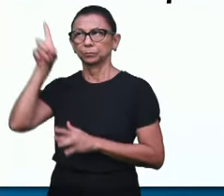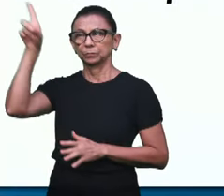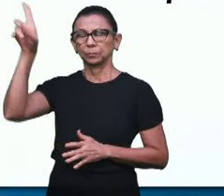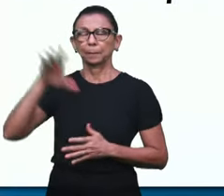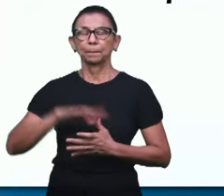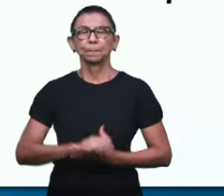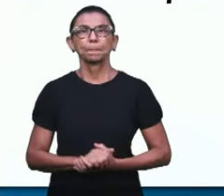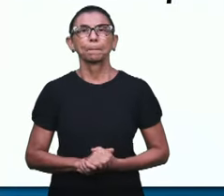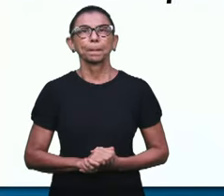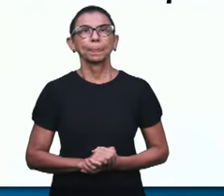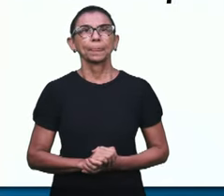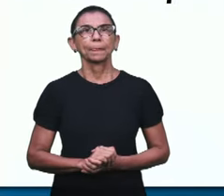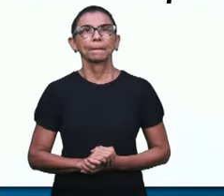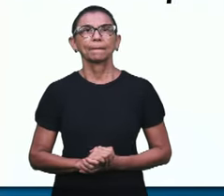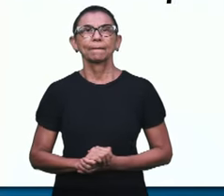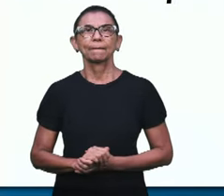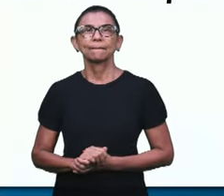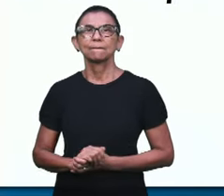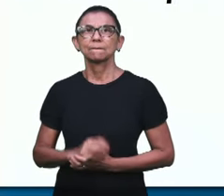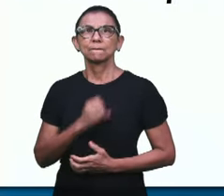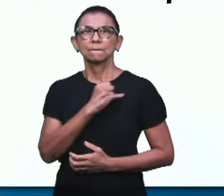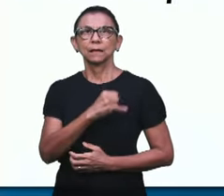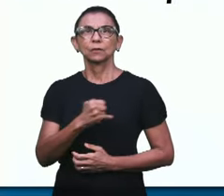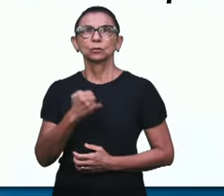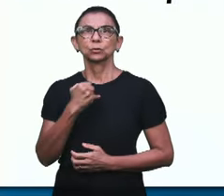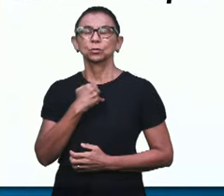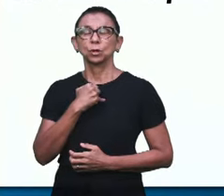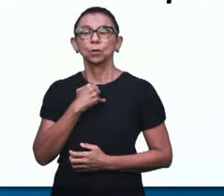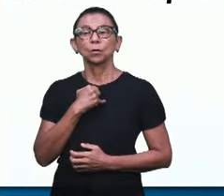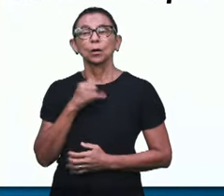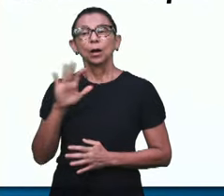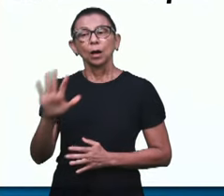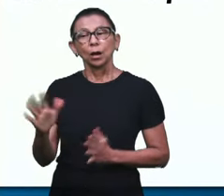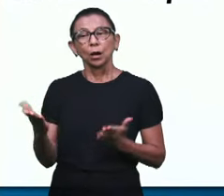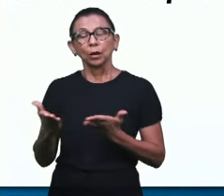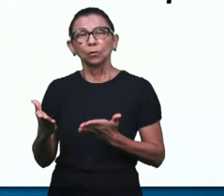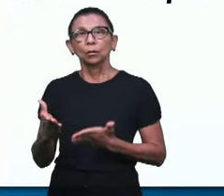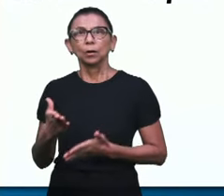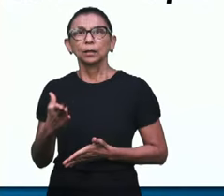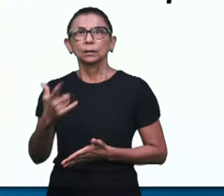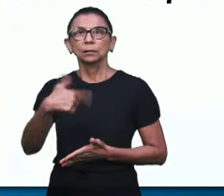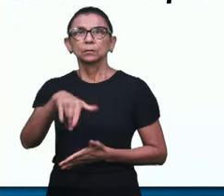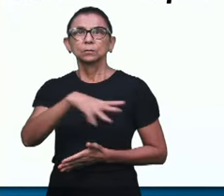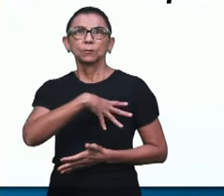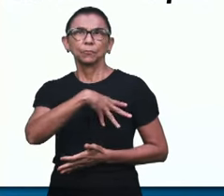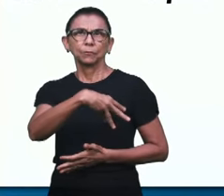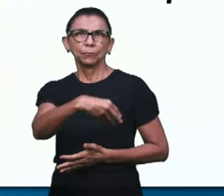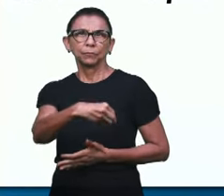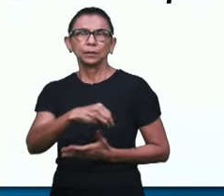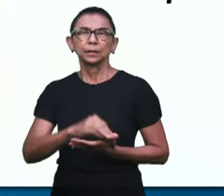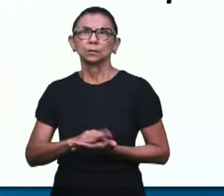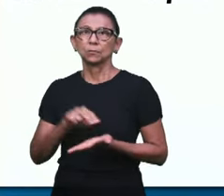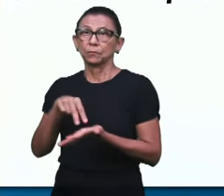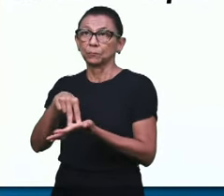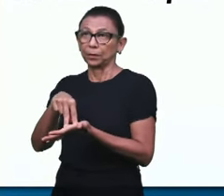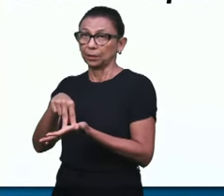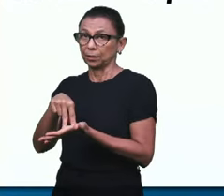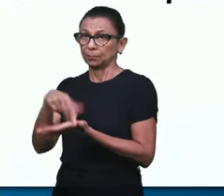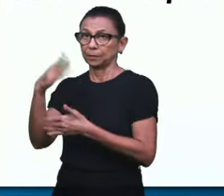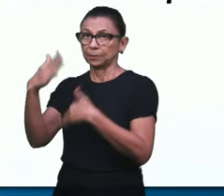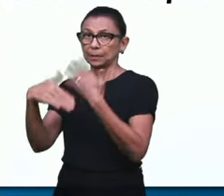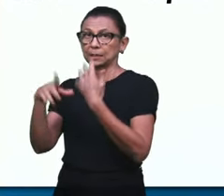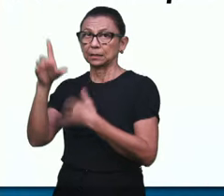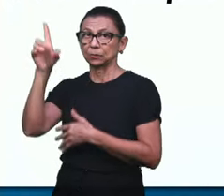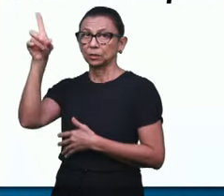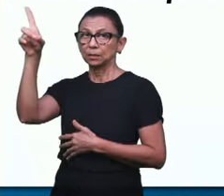1 João 2,28, e agora filhinhos, permanecei nele para que quando ele se manifestar tenhamos confiança e não sejamos confundidos por ele